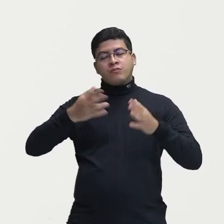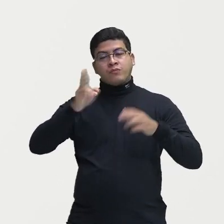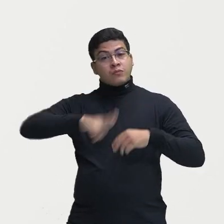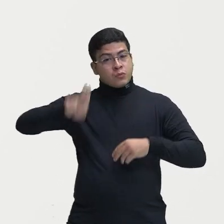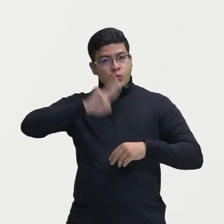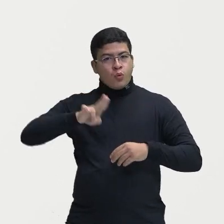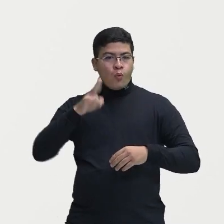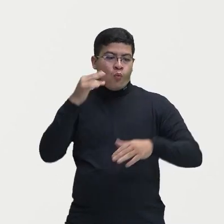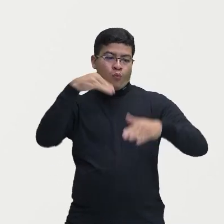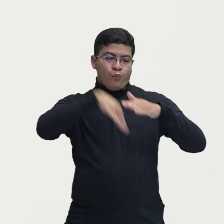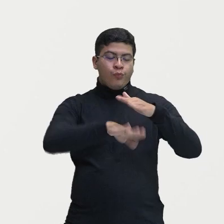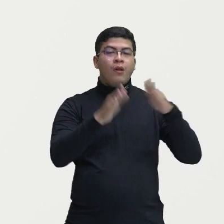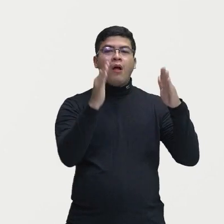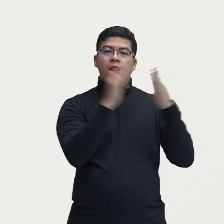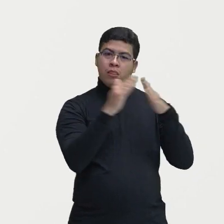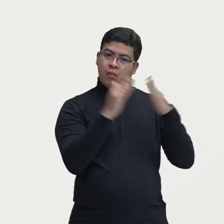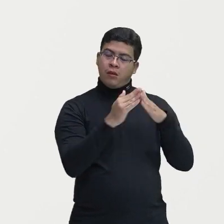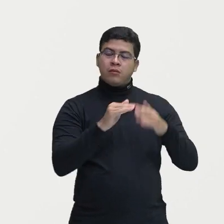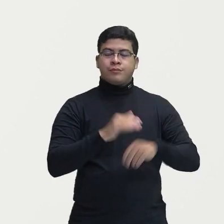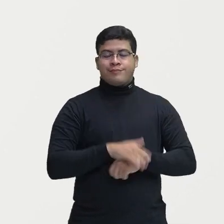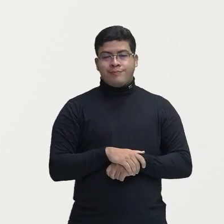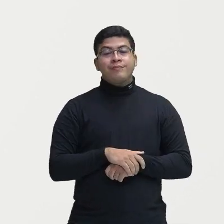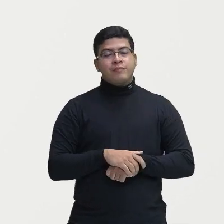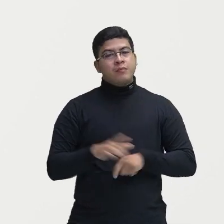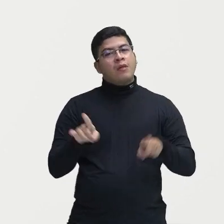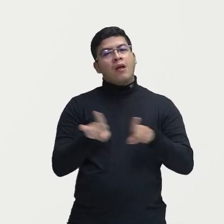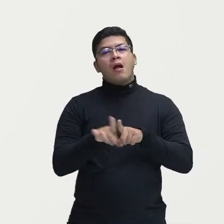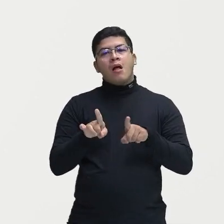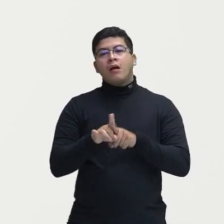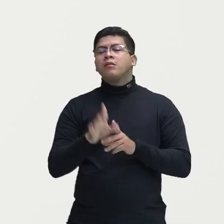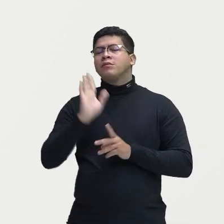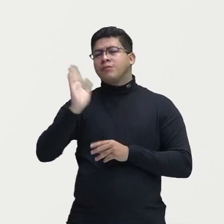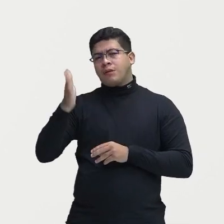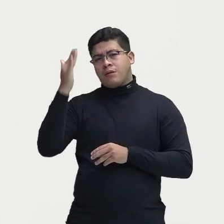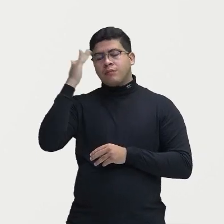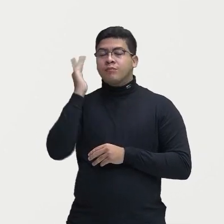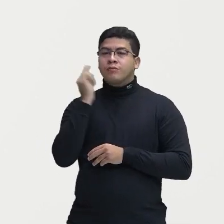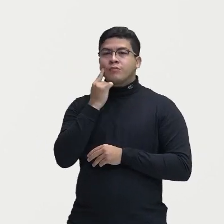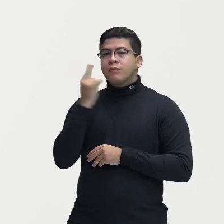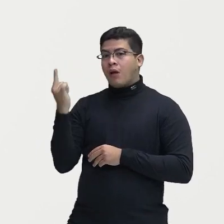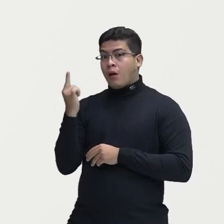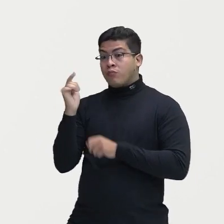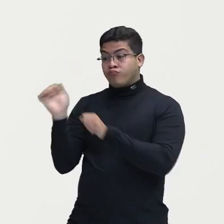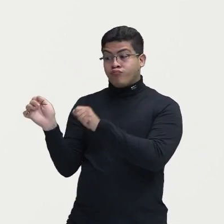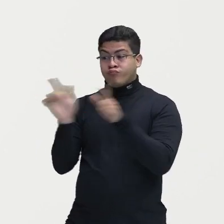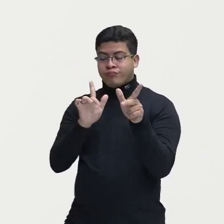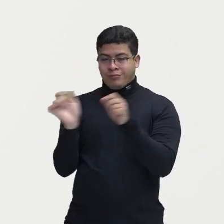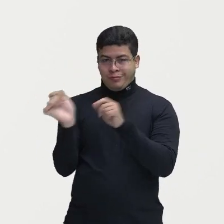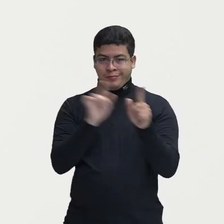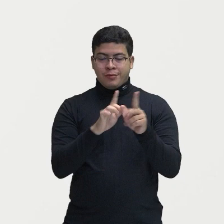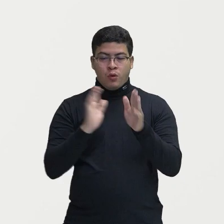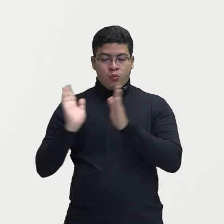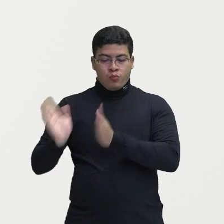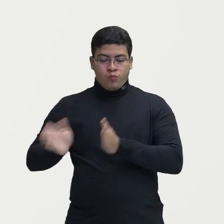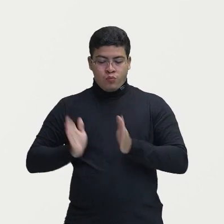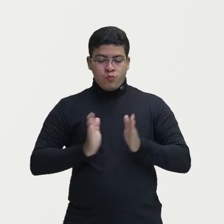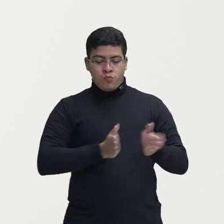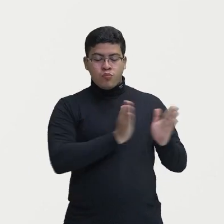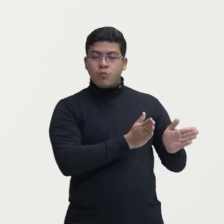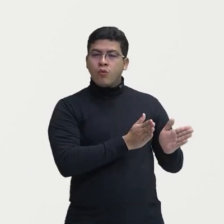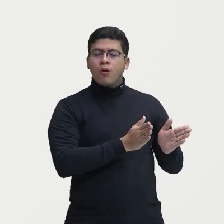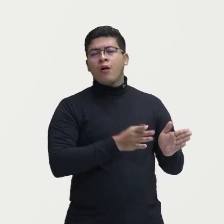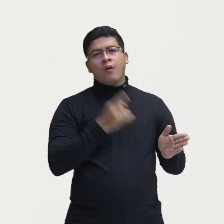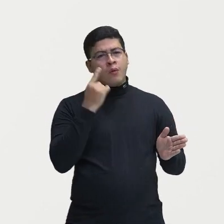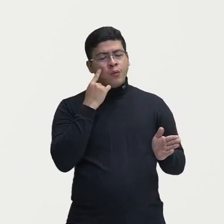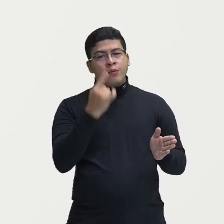as etapas da estação de tratamento de água e aqui a gente trouxe novamente a representação, onde a gente vai observar